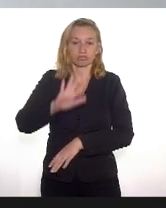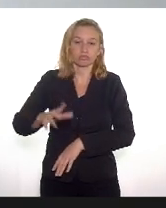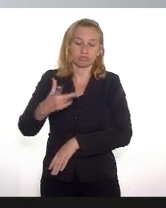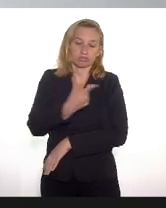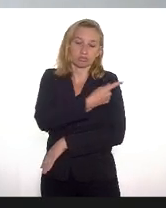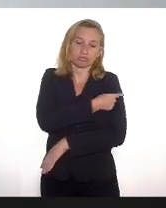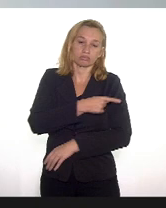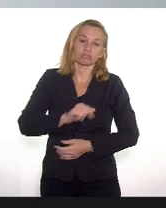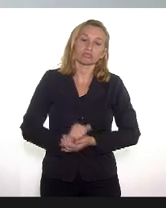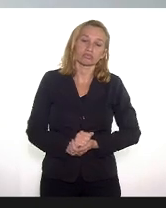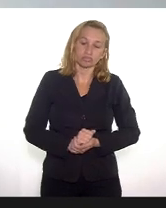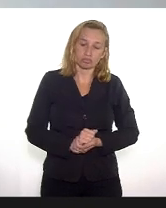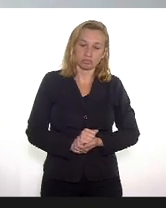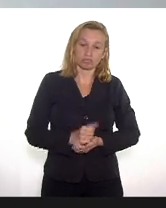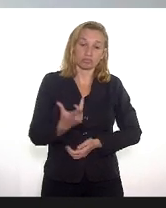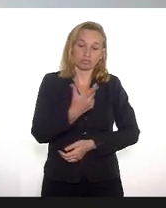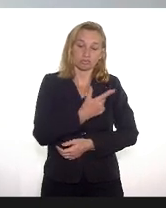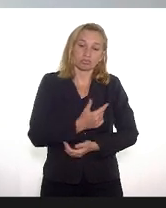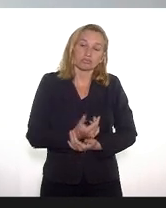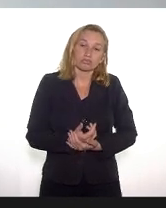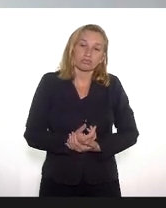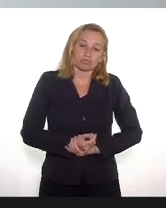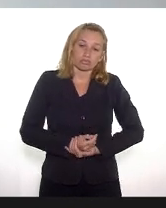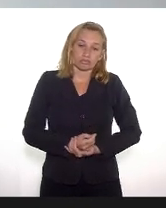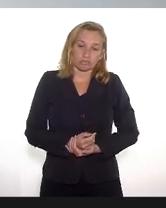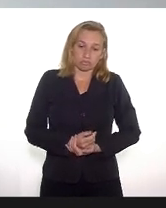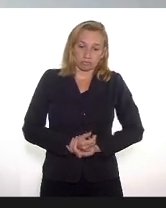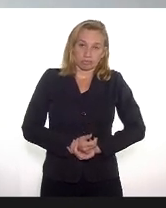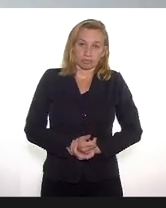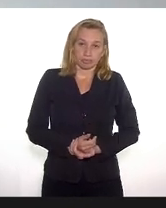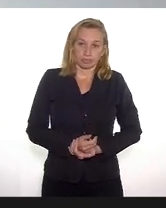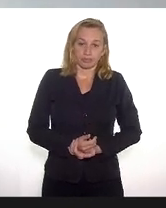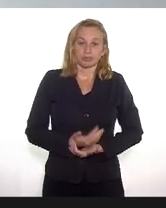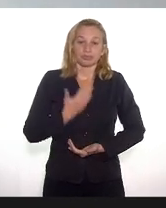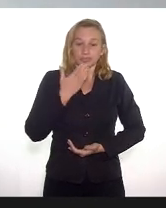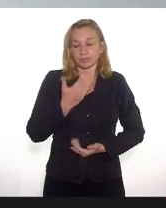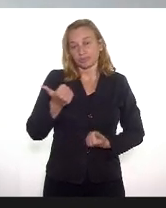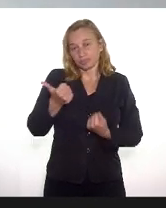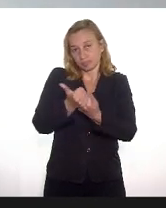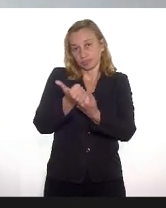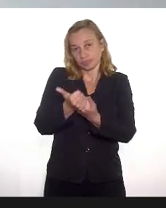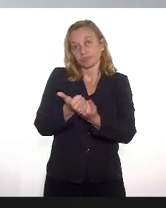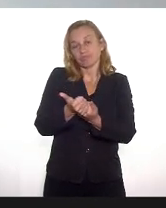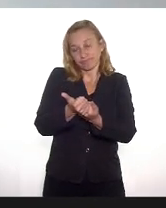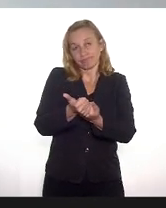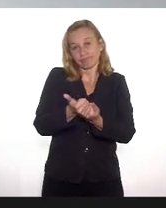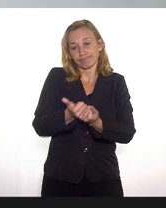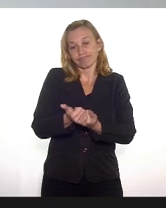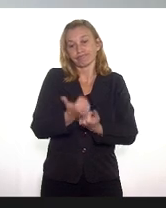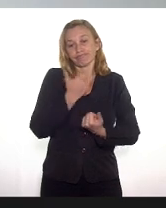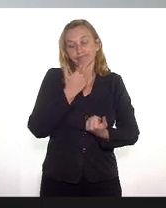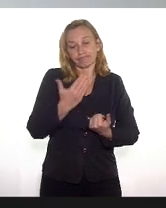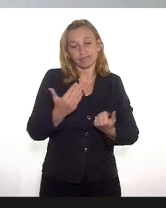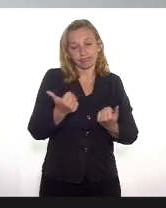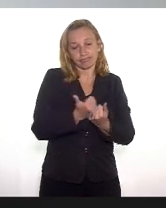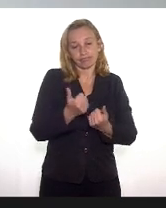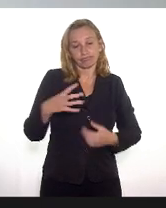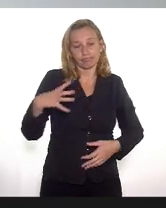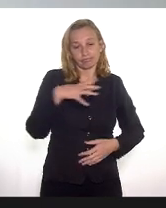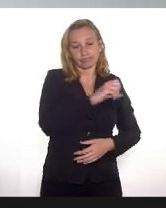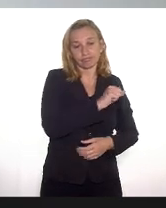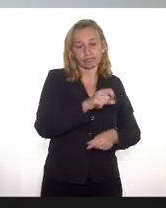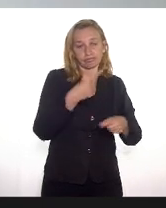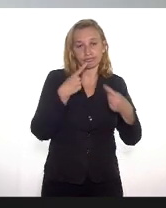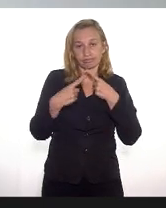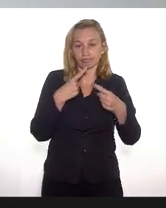Plano de Operacionalização da Vacinação no Brasil. Primeiro, pedir esse apoio, vou pedir urgência, vou pedir para que ele entre em